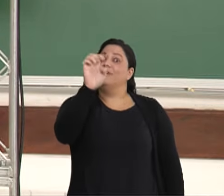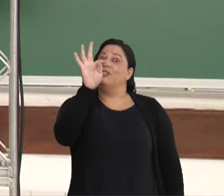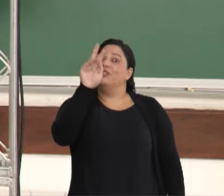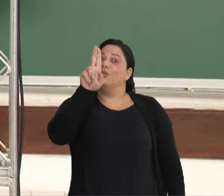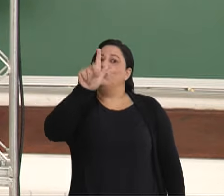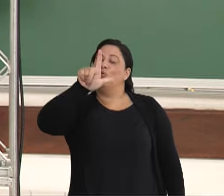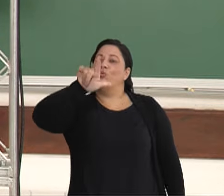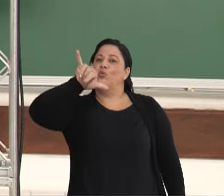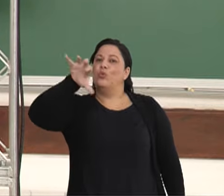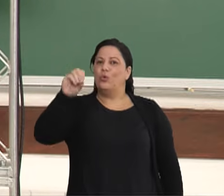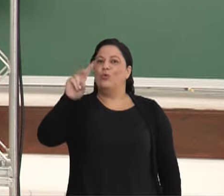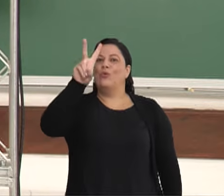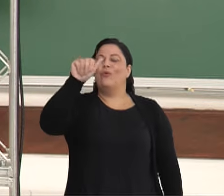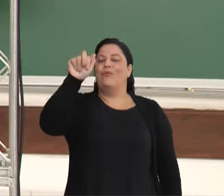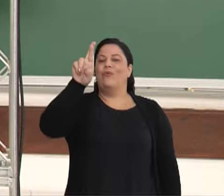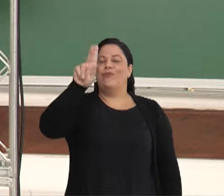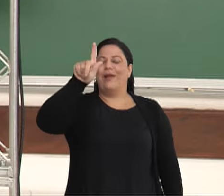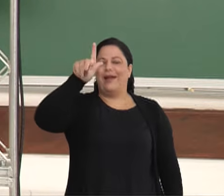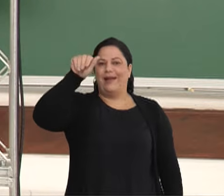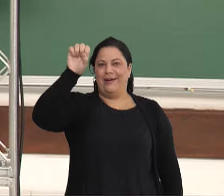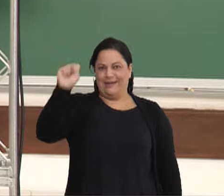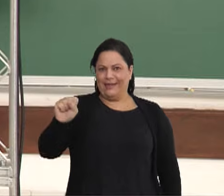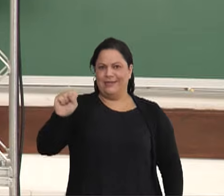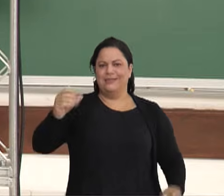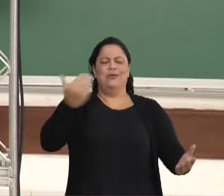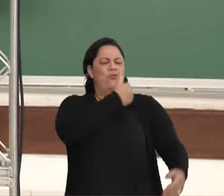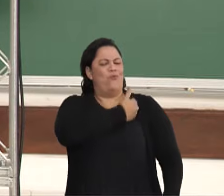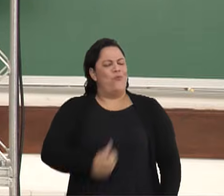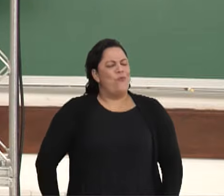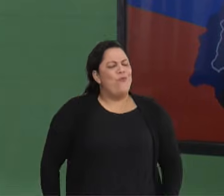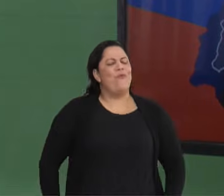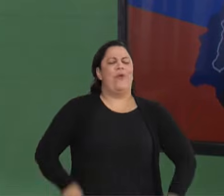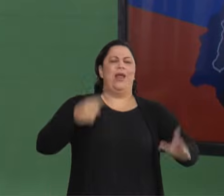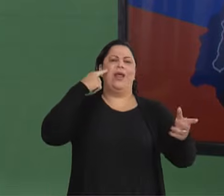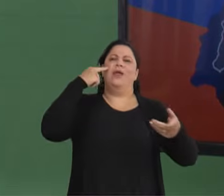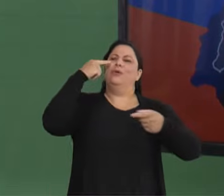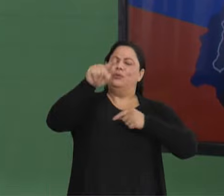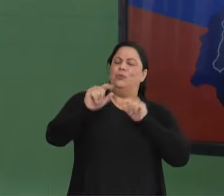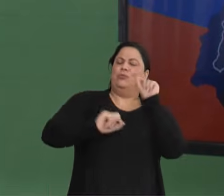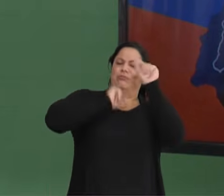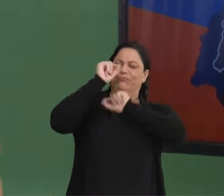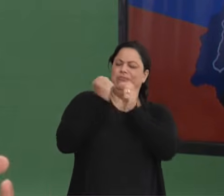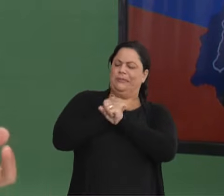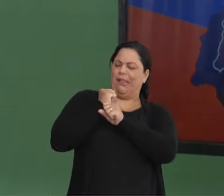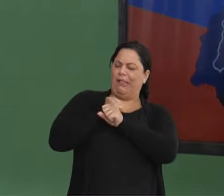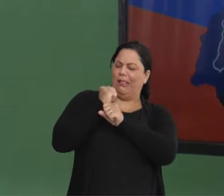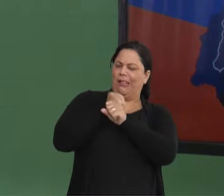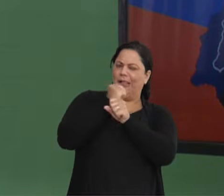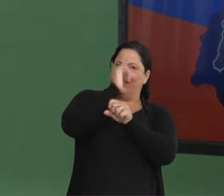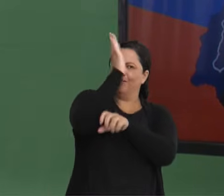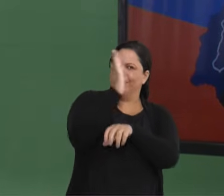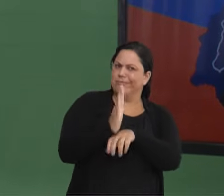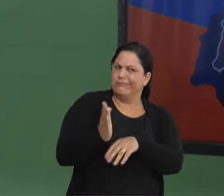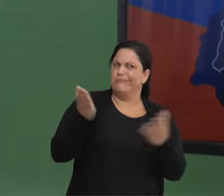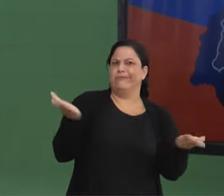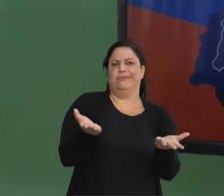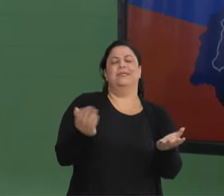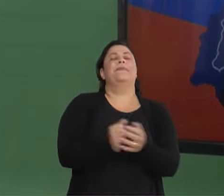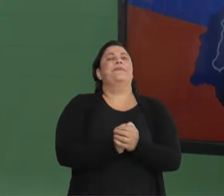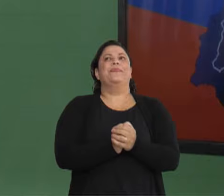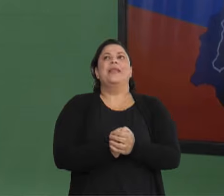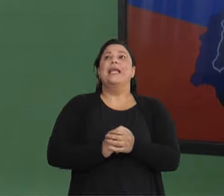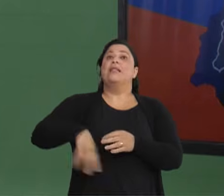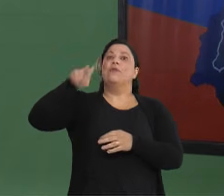tempo. E hoje a gente vem entender como foi o começo do governo dele. Você vai lembrar que nas últimas aulas a gente falou sobre como